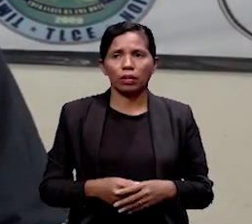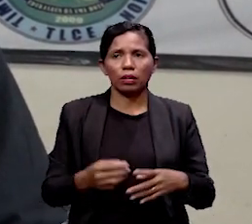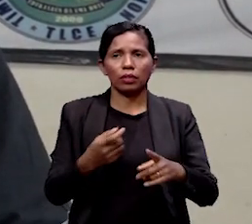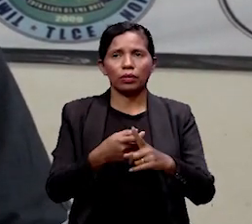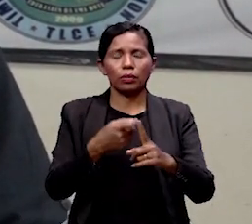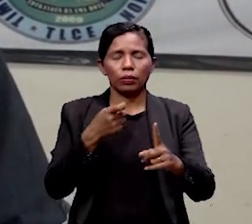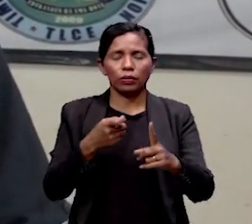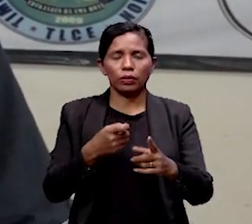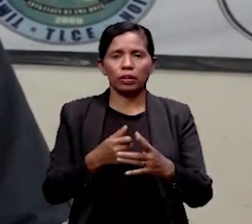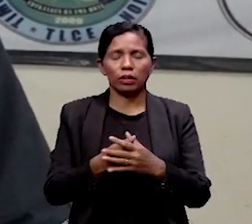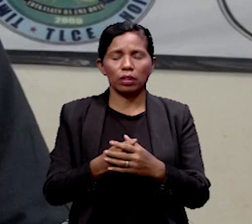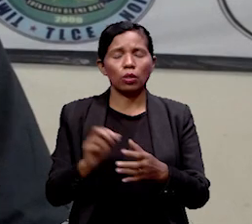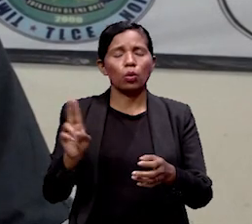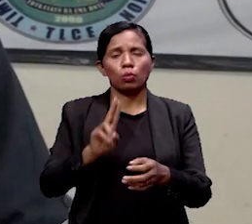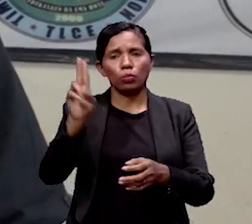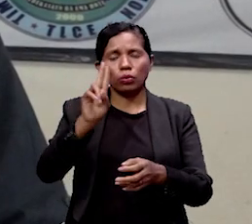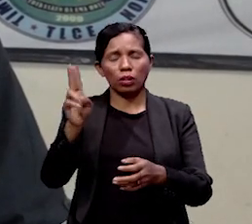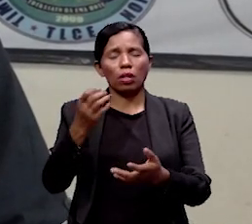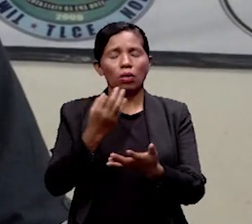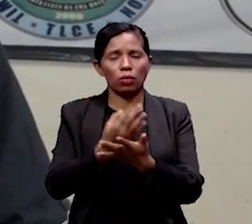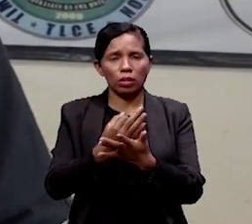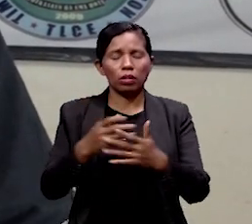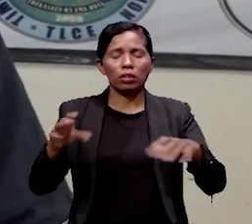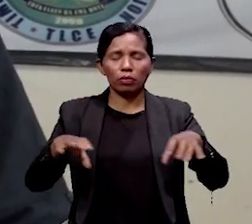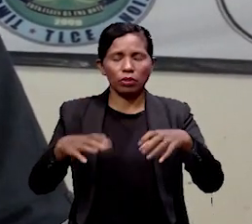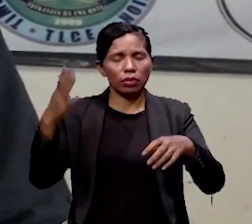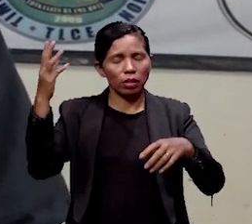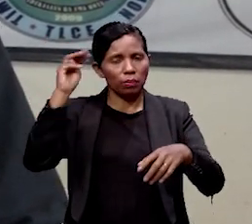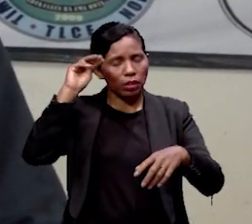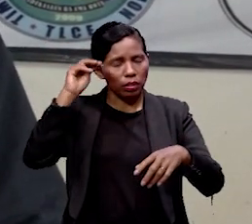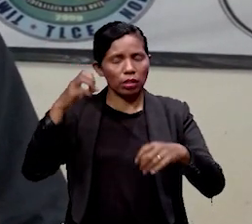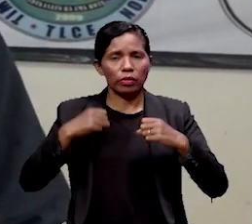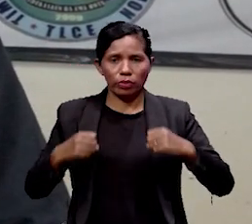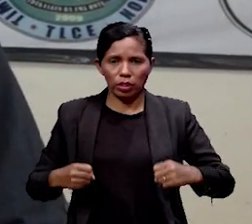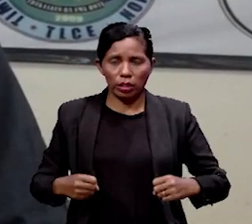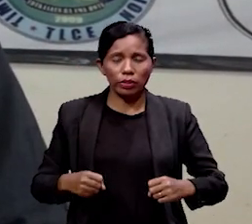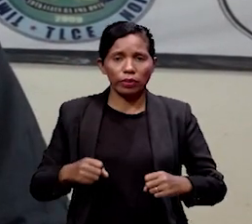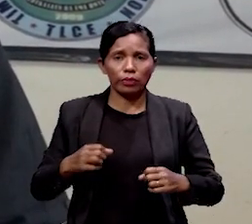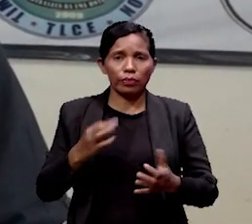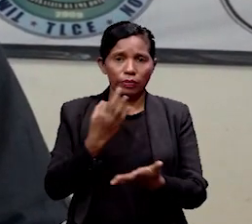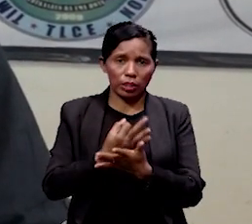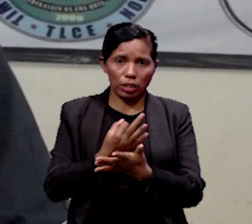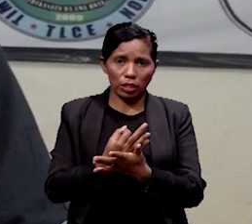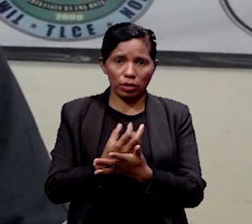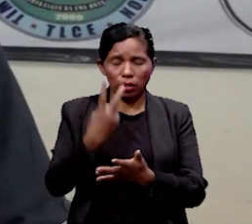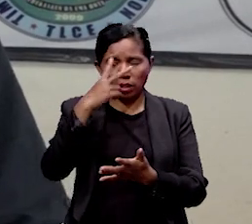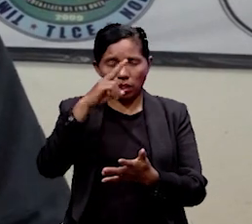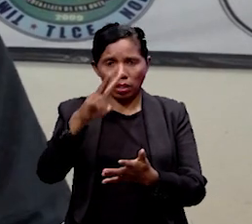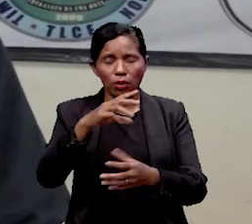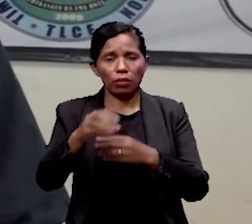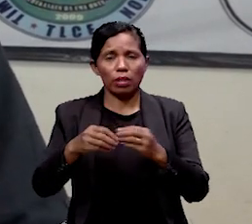do gerente do serviço do Ministério da Finança, o aproxenamento do Ministério da Finança,